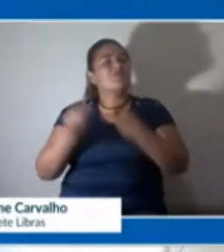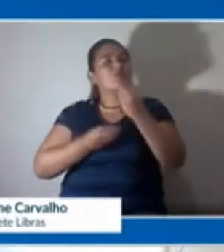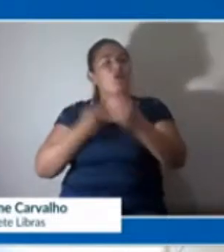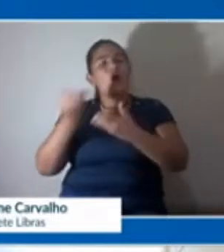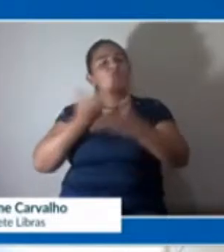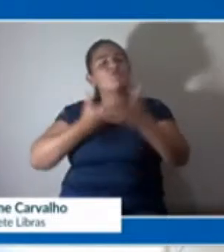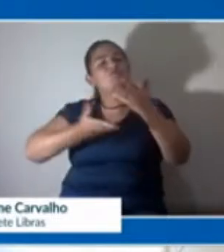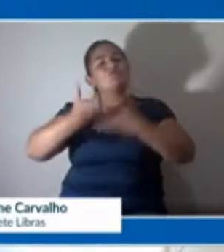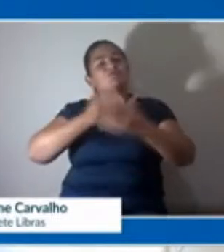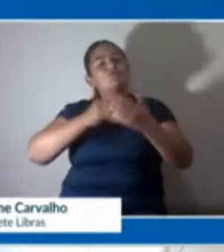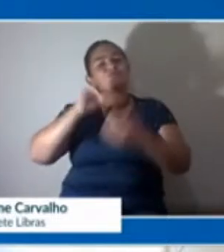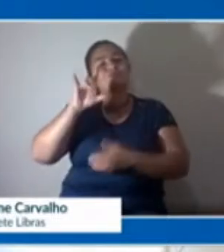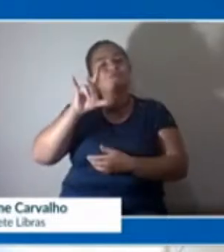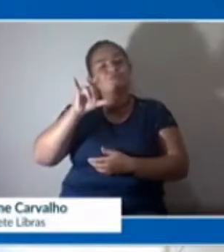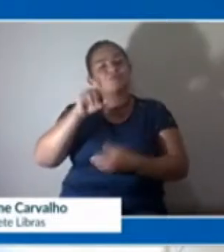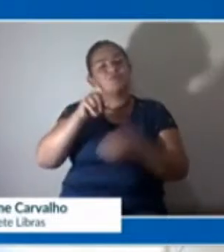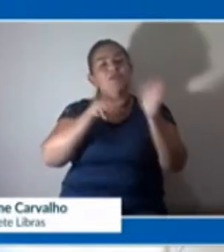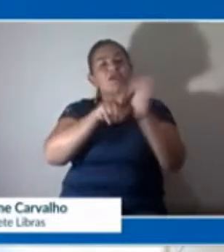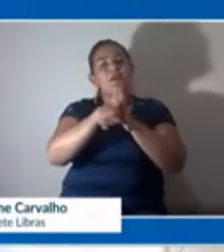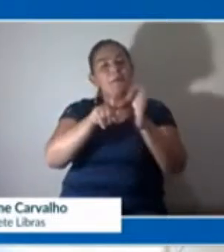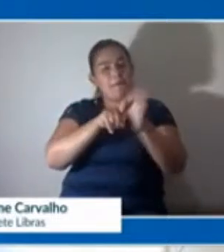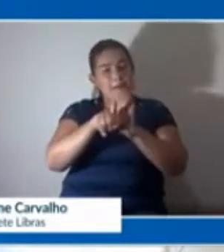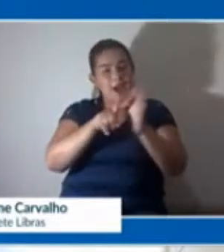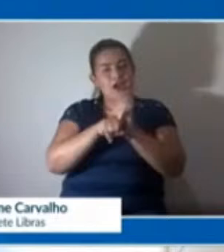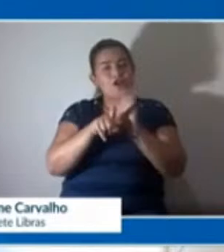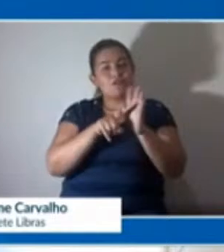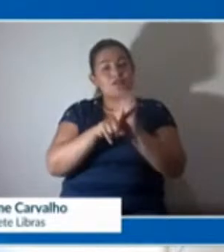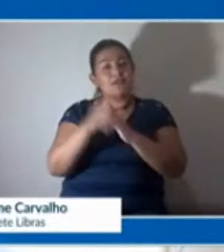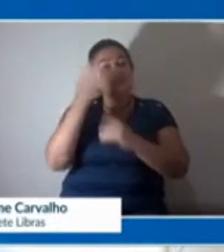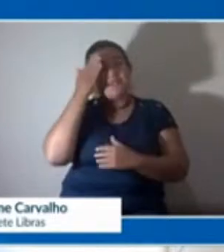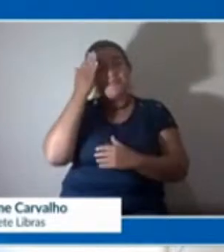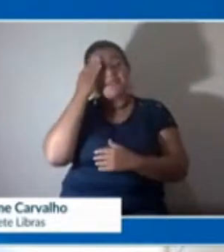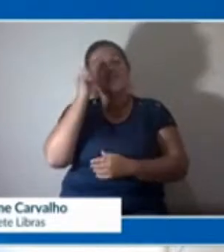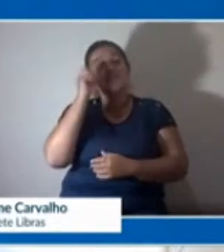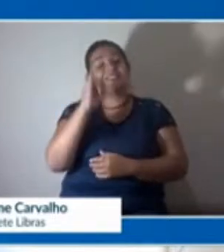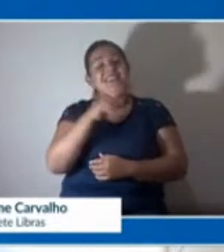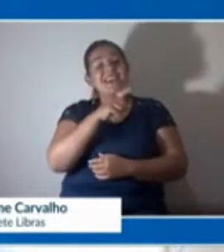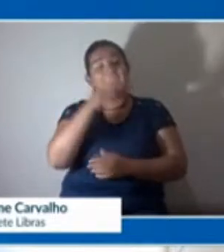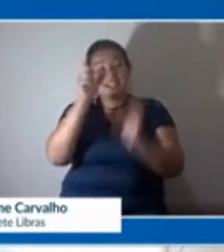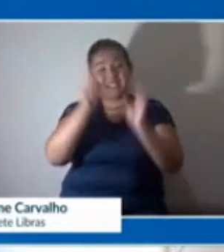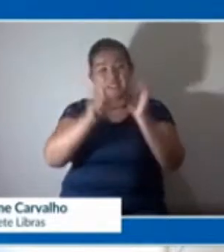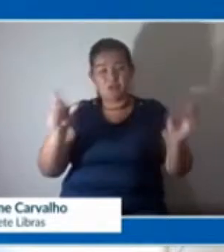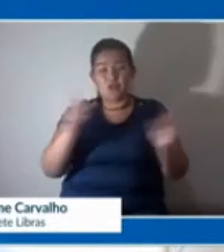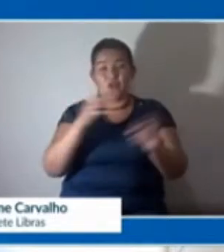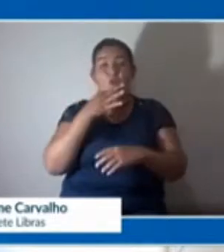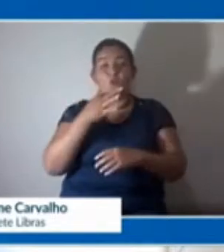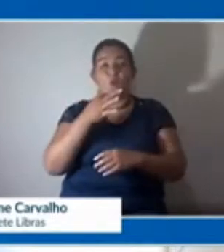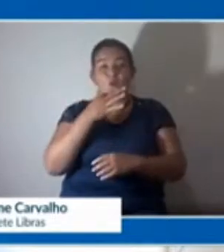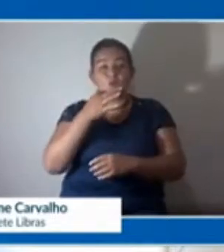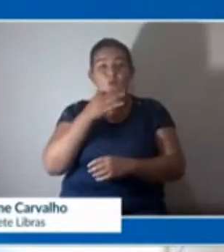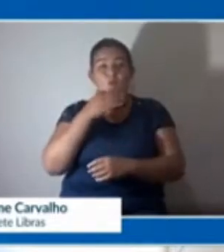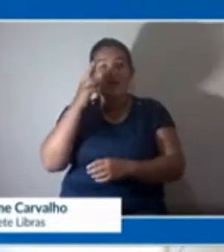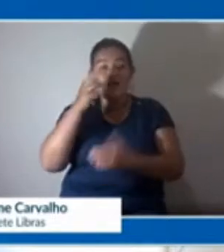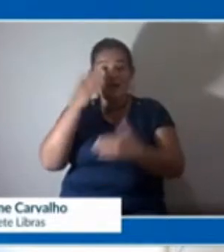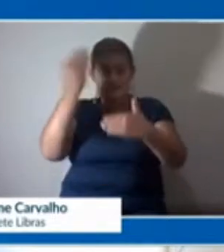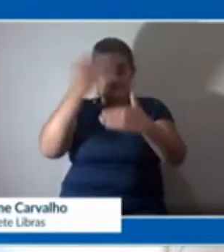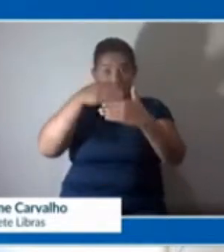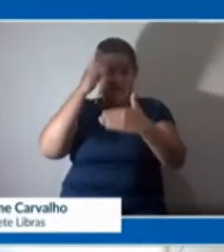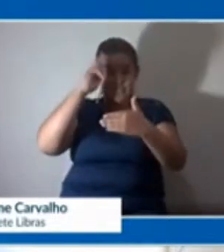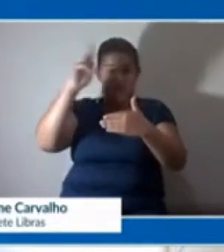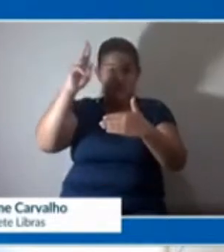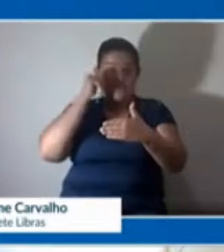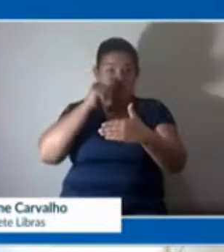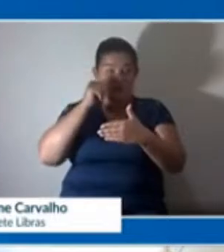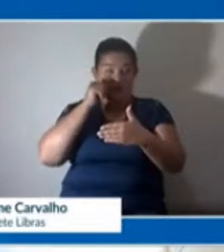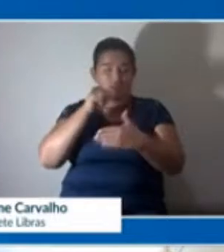Instagram. A gente soltou uma enquete para saber se as pessoas conheciam diretoras mulheres. Pergunta é, você se